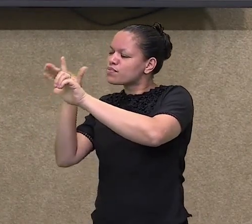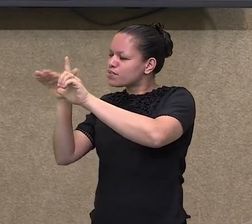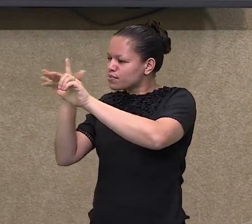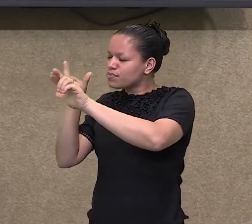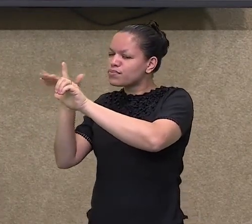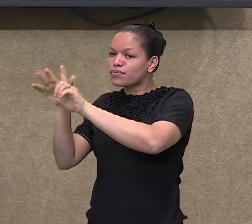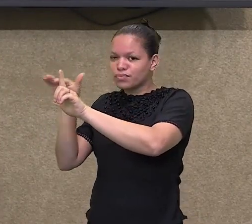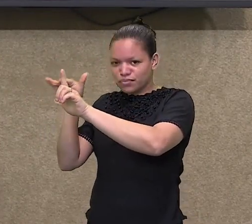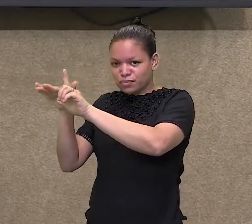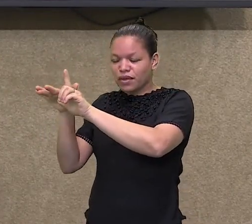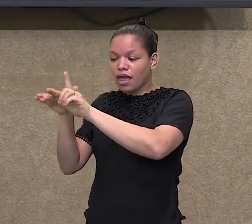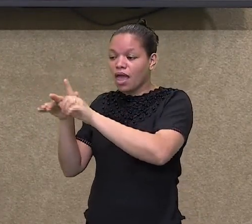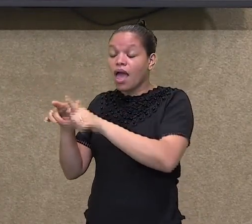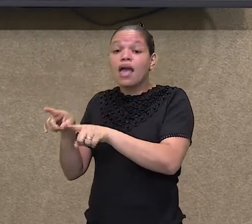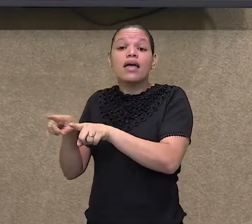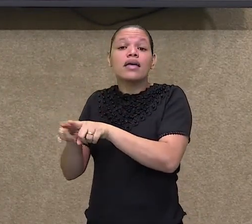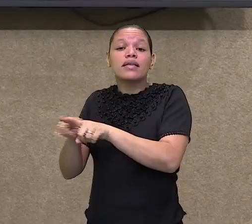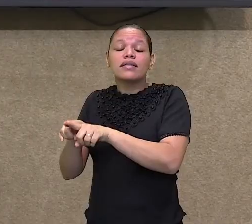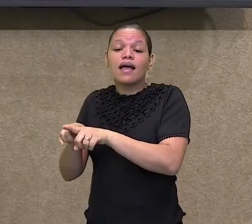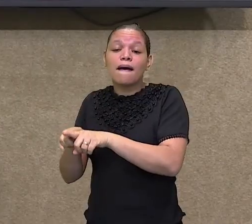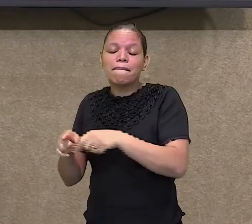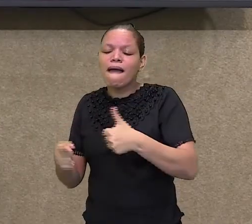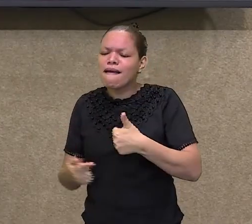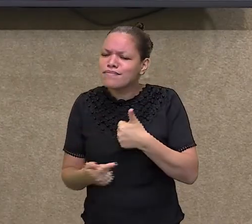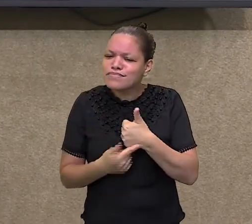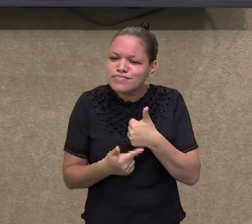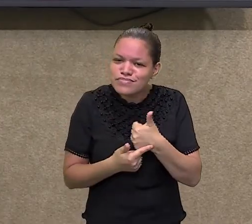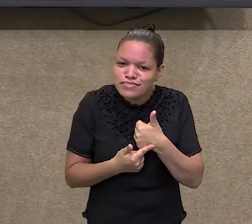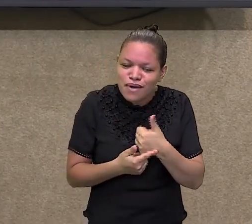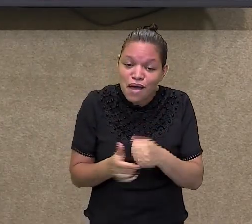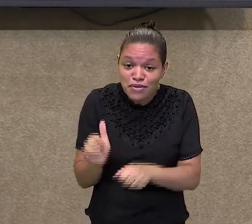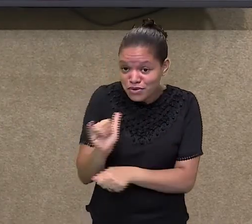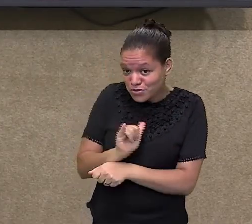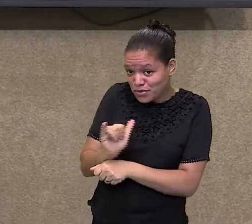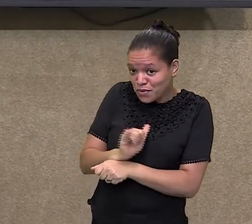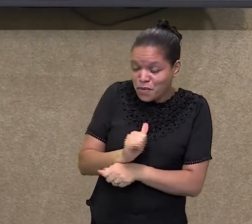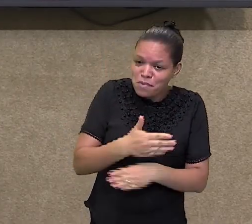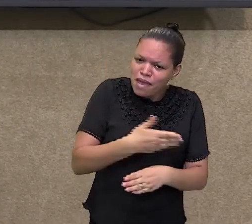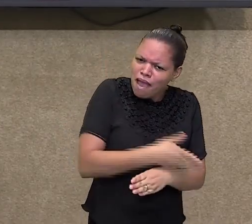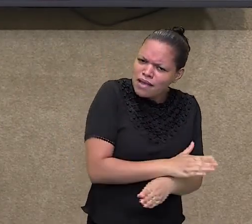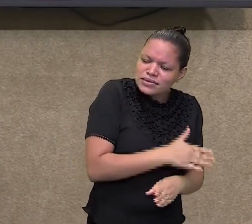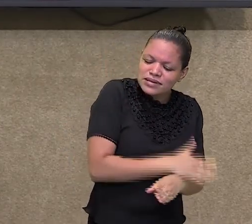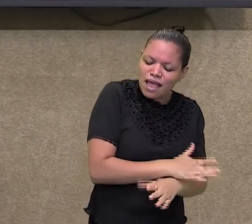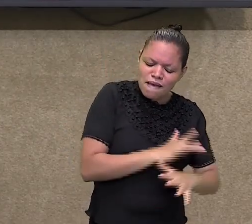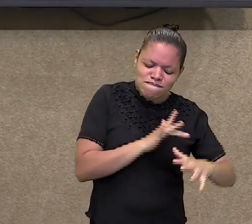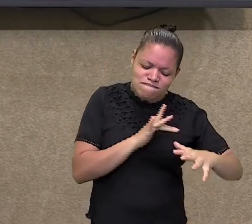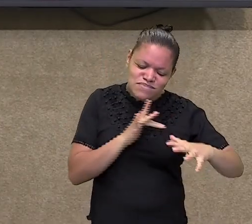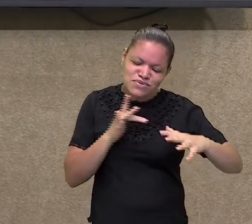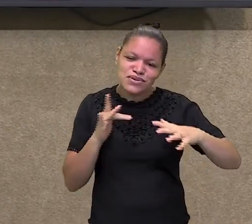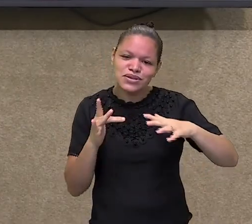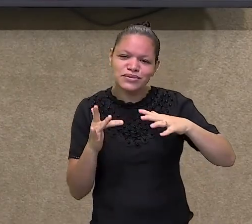aparece no canto da tela. Se inscreva em nosso canal no YouTube e acesse nossas redes